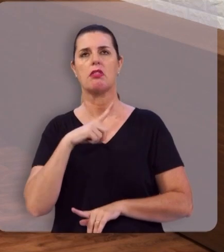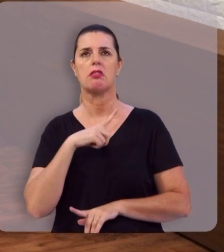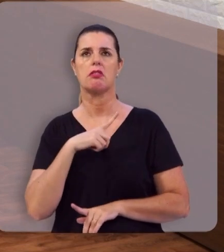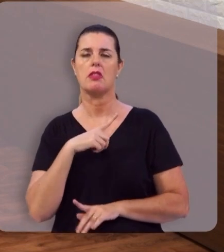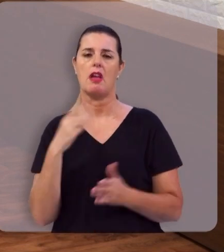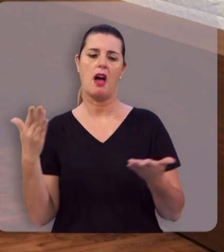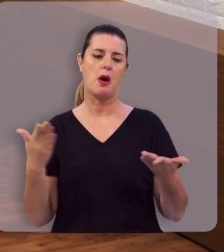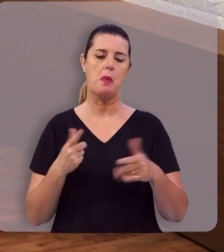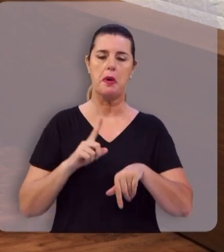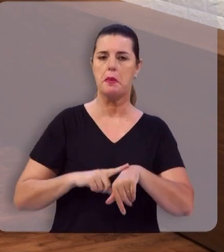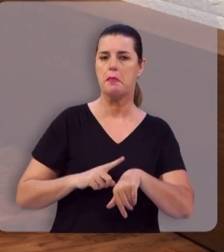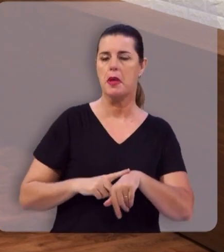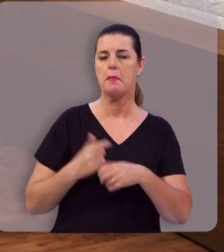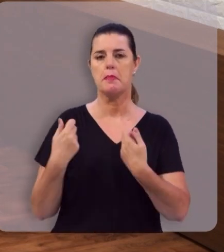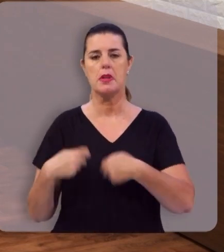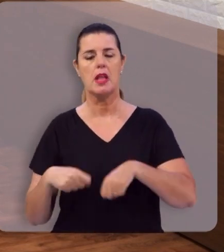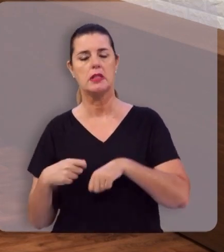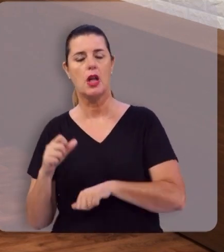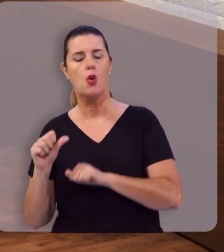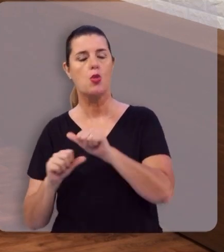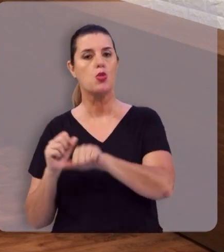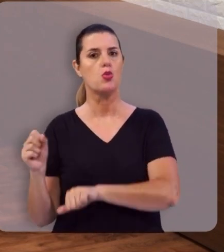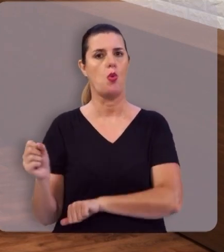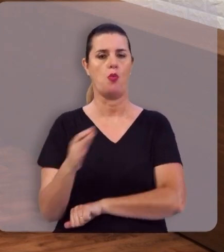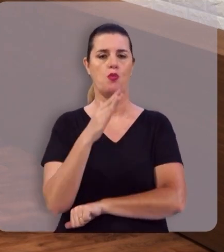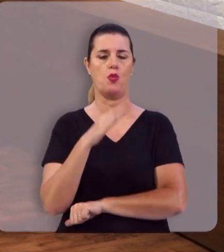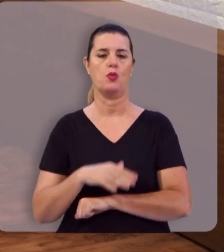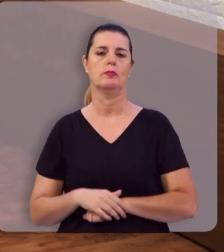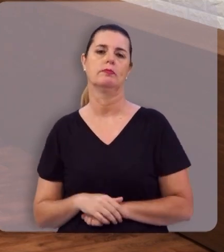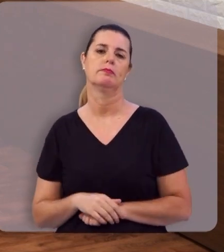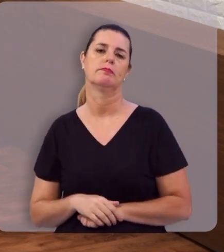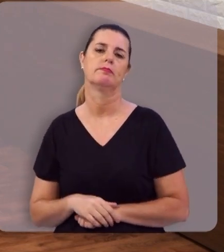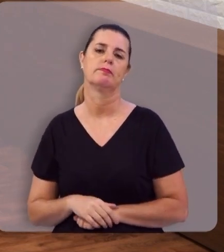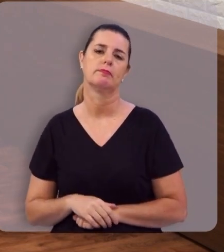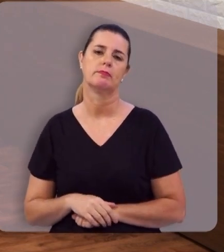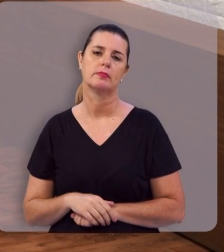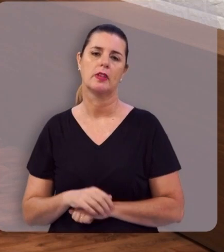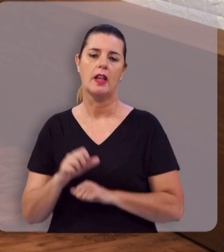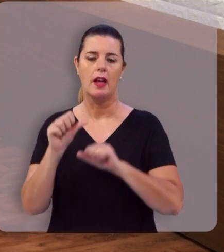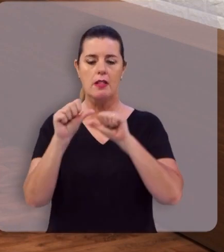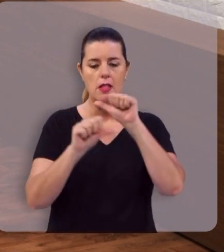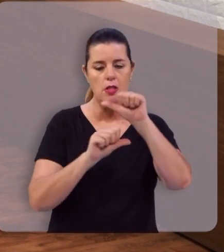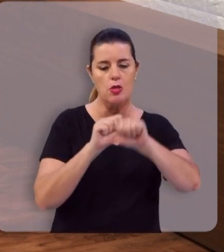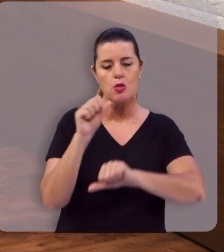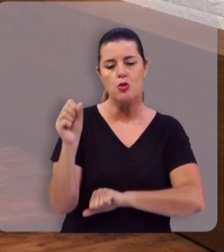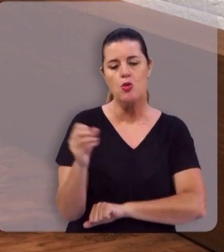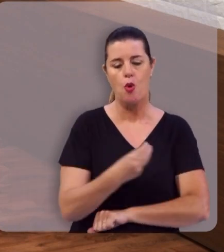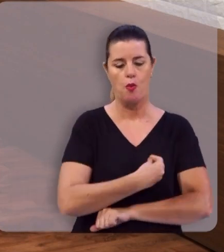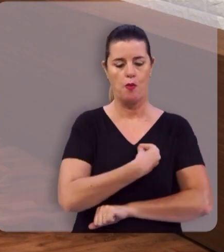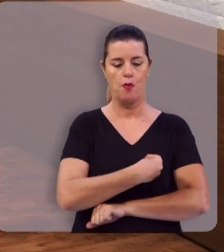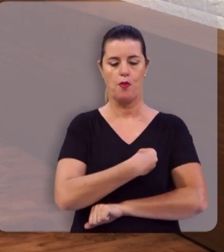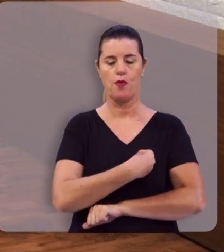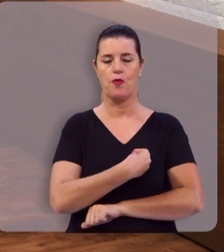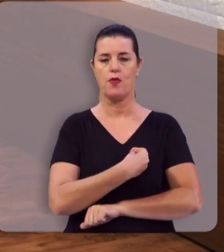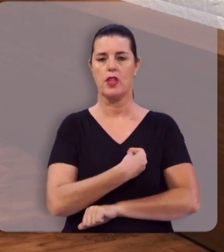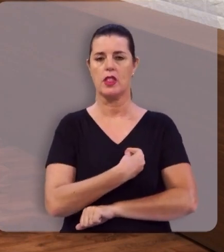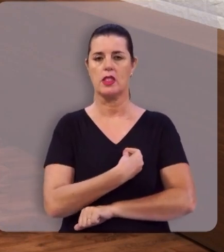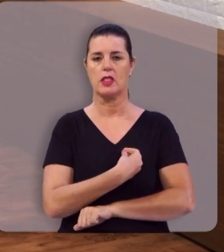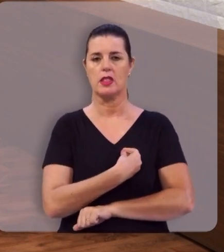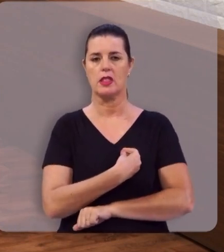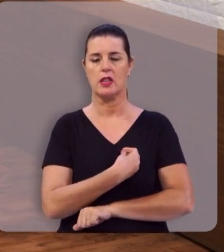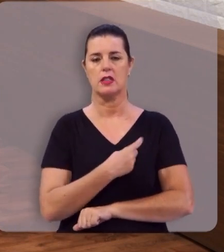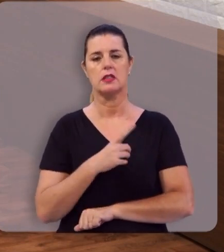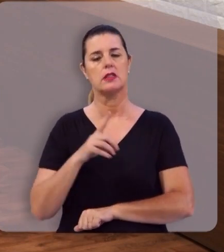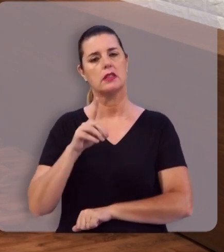esteja agora mesmo precisando de um renovo, de um reavivamento.